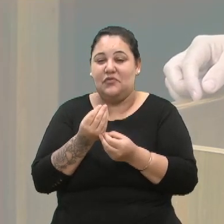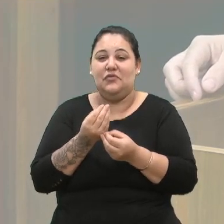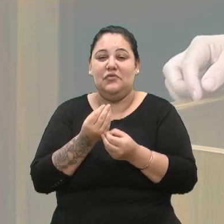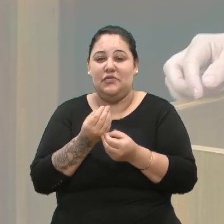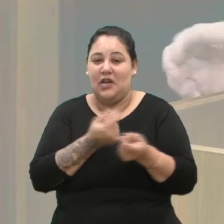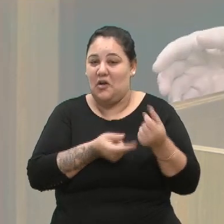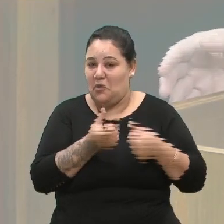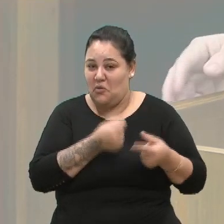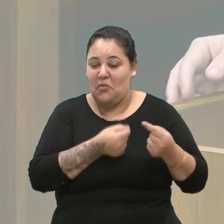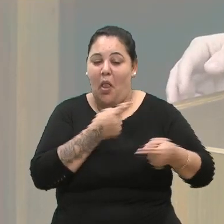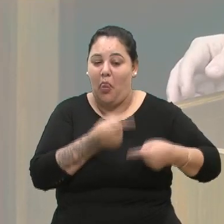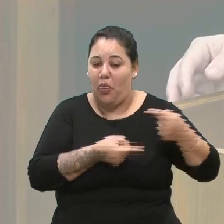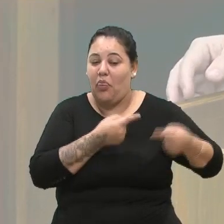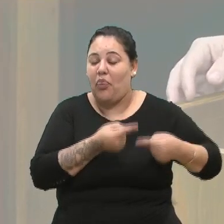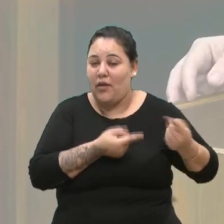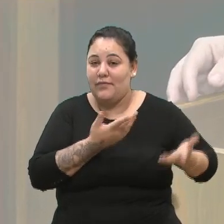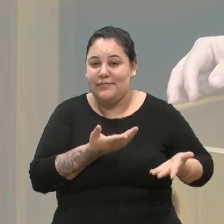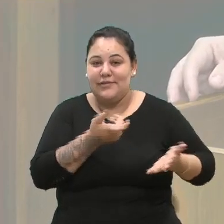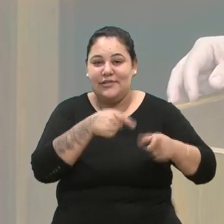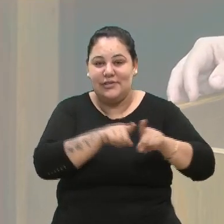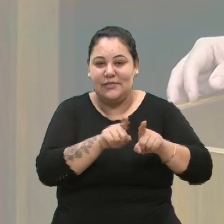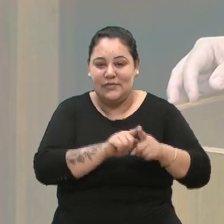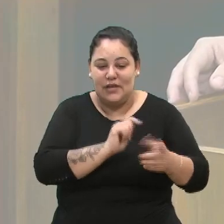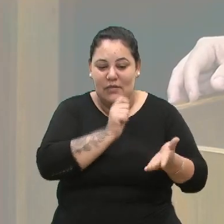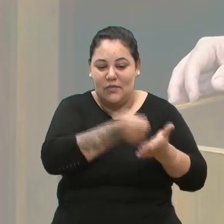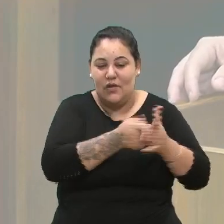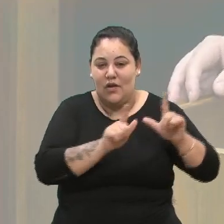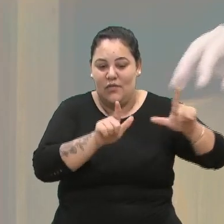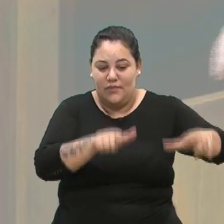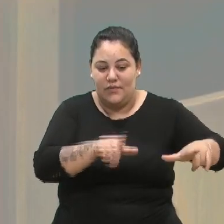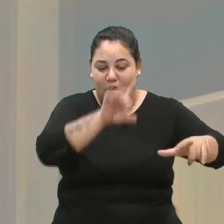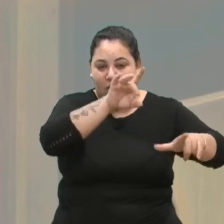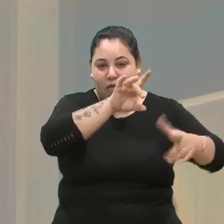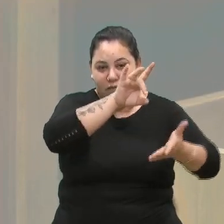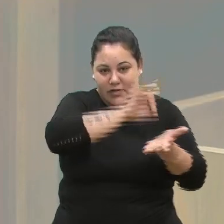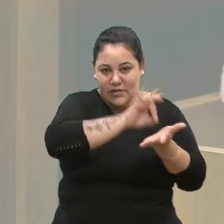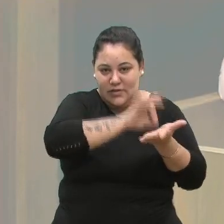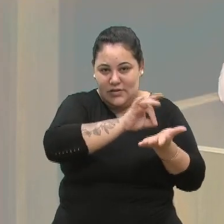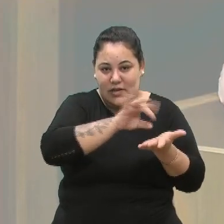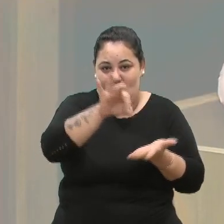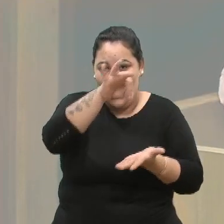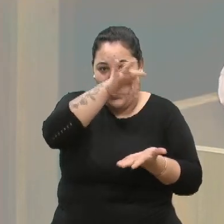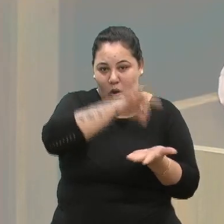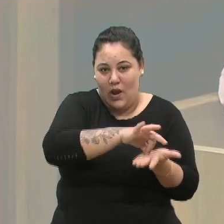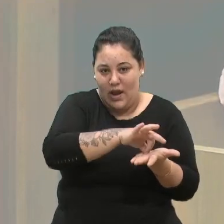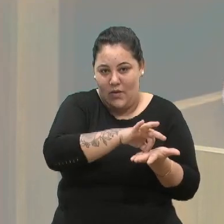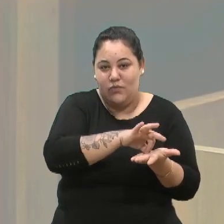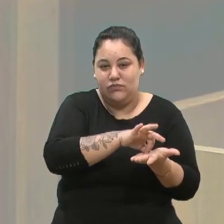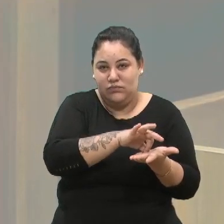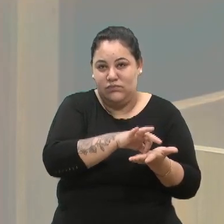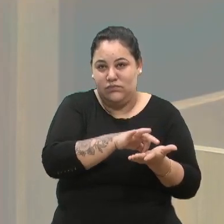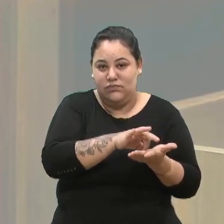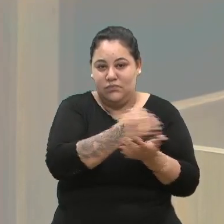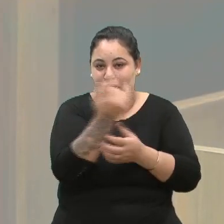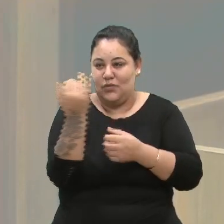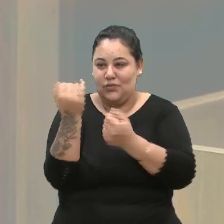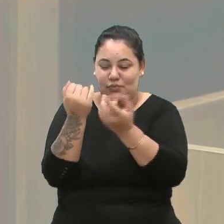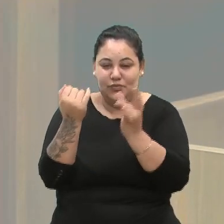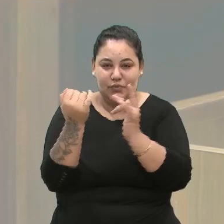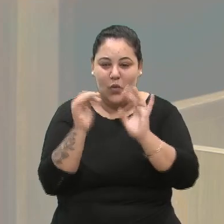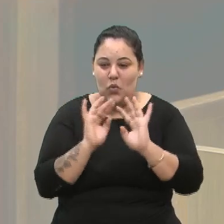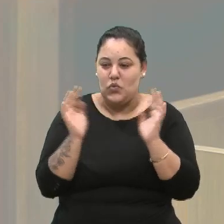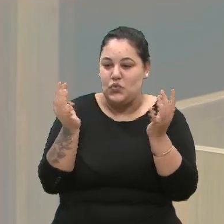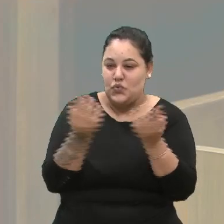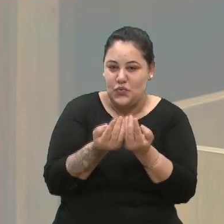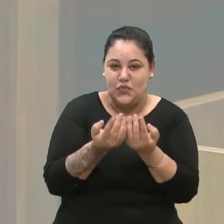e a luta pelo parque rural e pelo parque automotivo, né, que também vai abrigar também esse público tão importante aqui para a